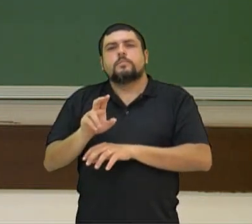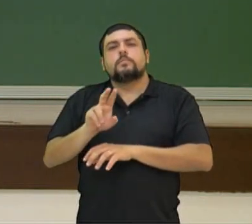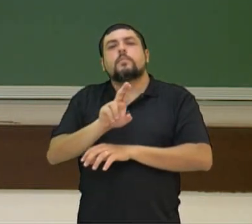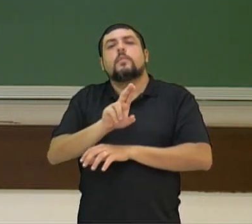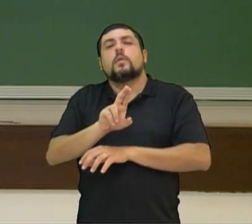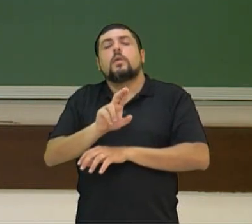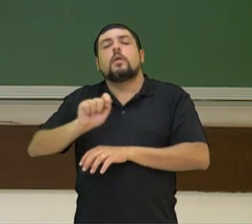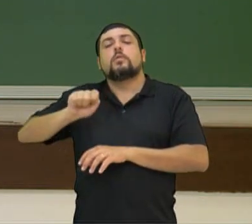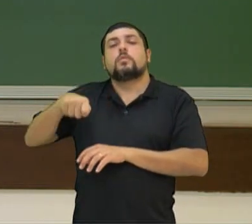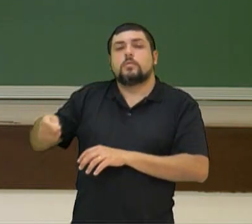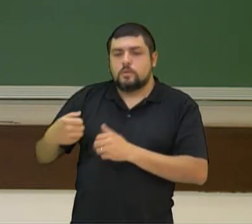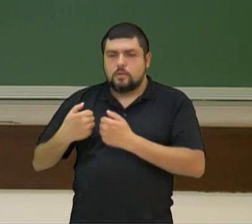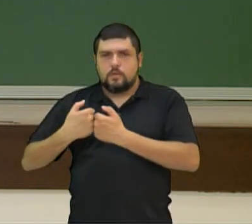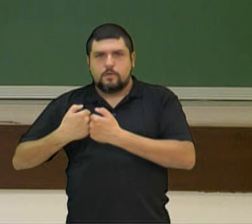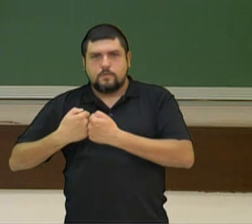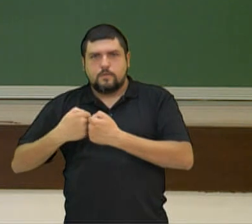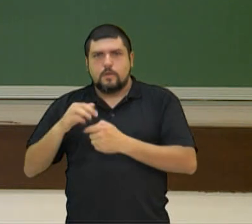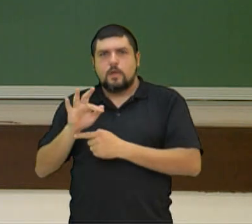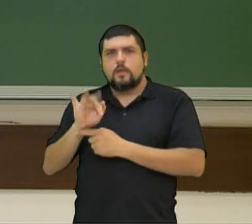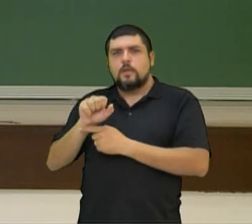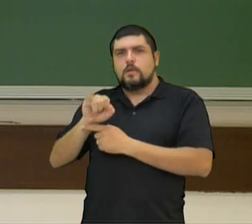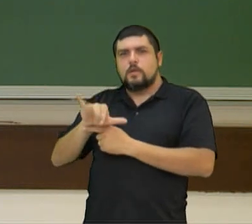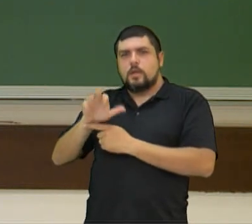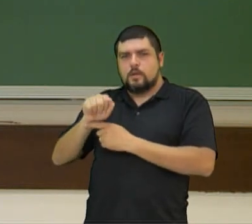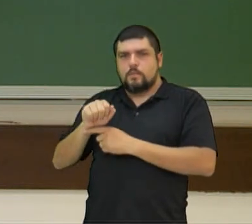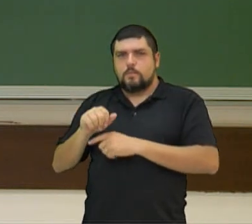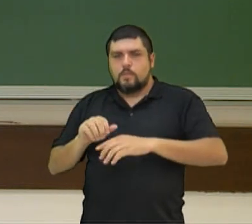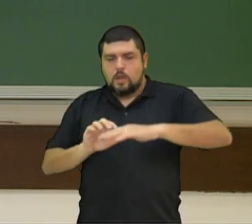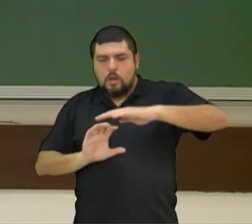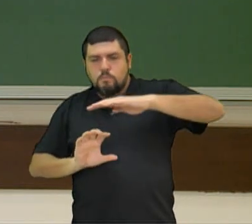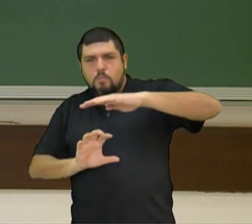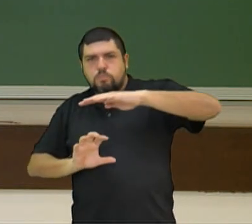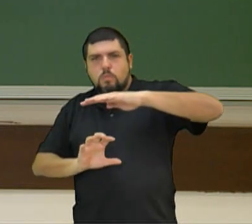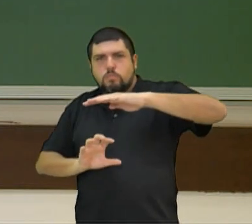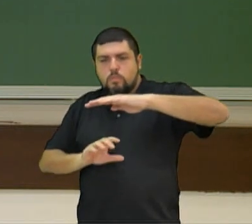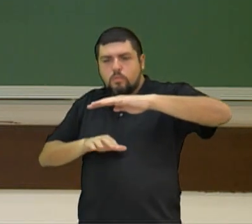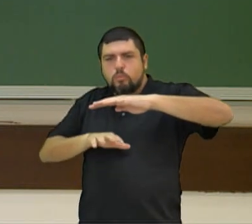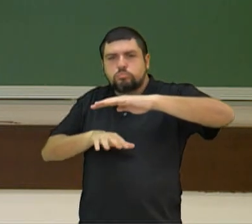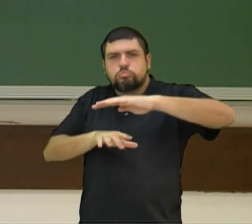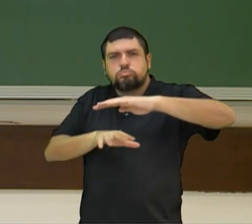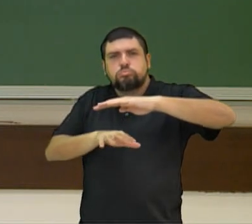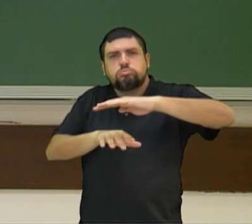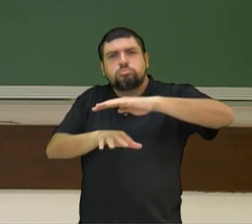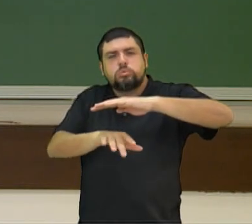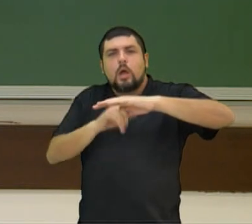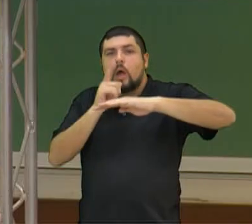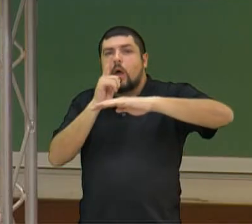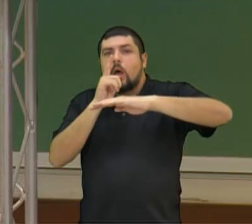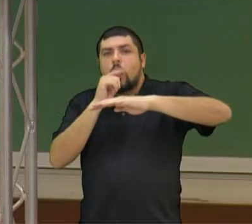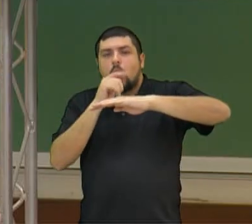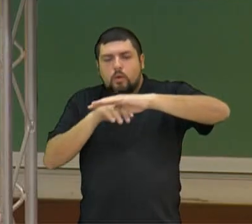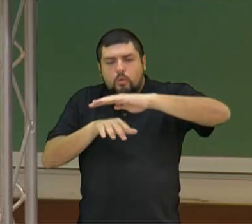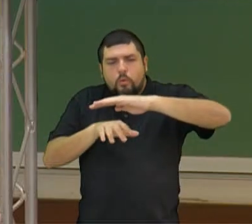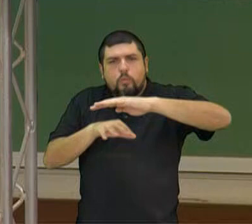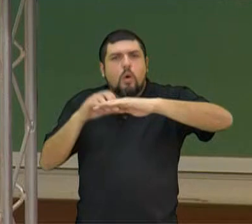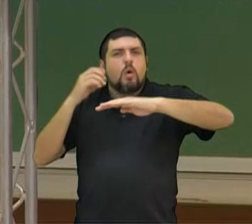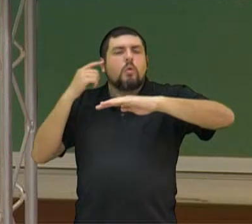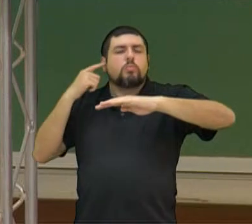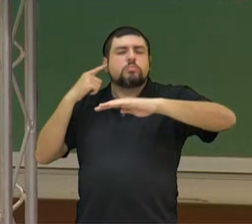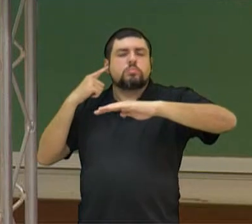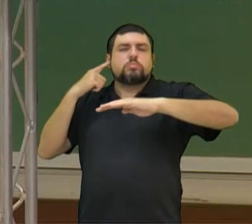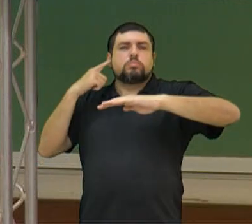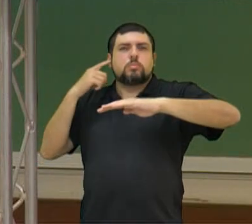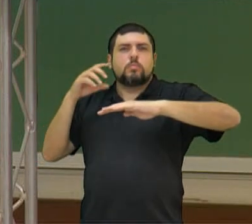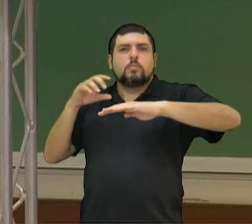se propaga também dentro da água. Então, dentro da água, ela consegue ouvir o som da